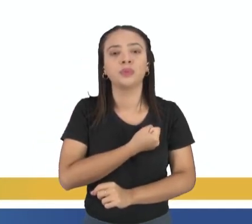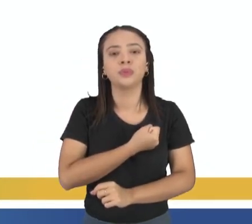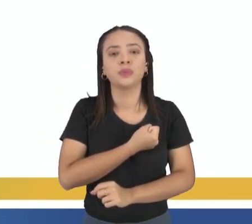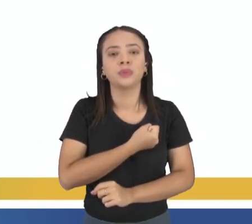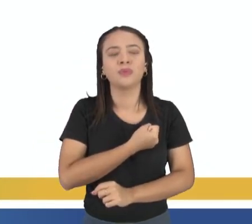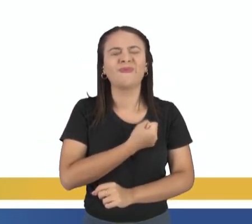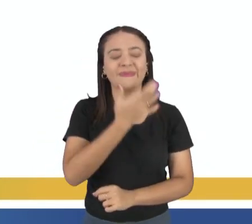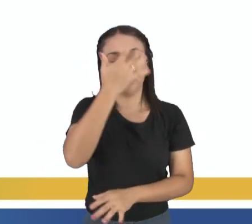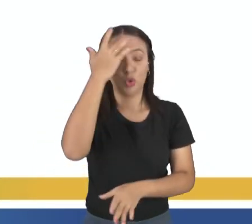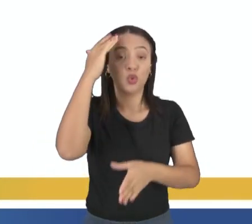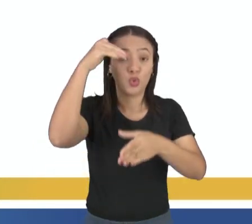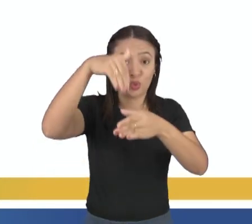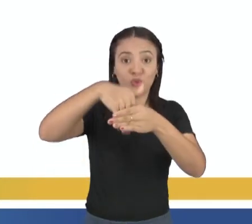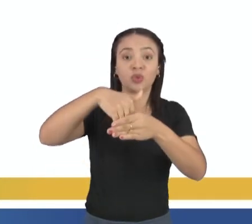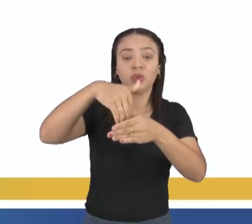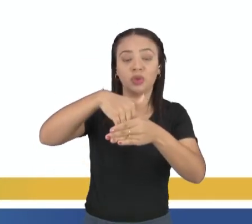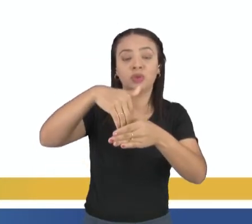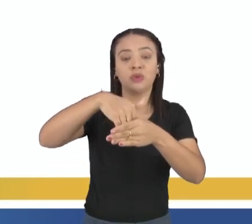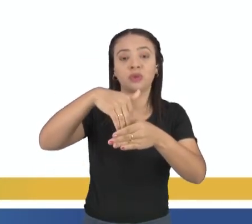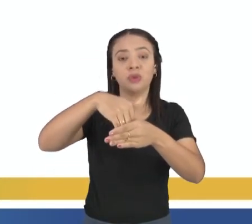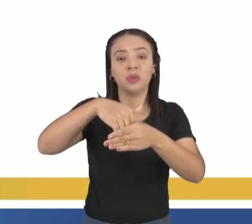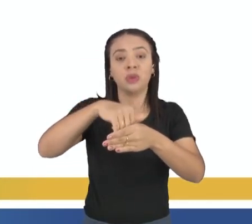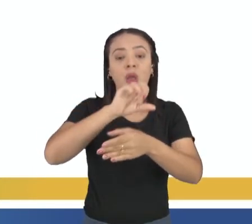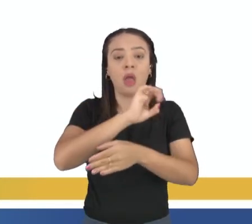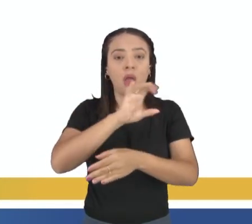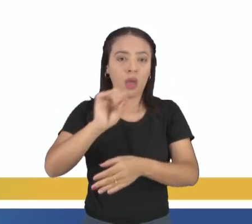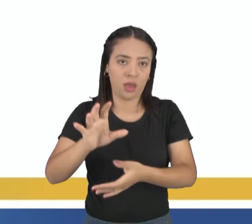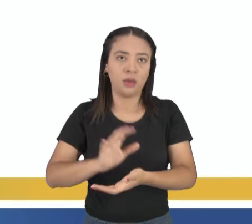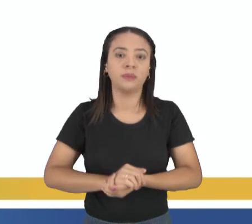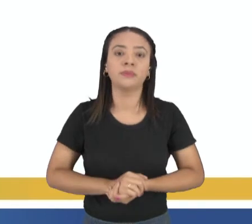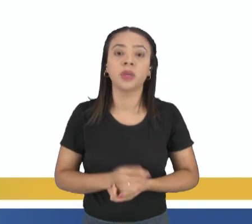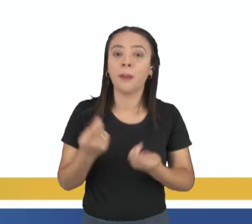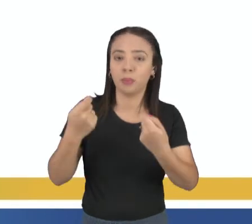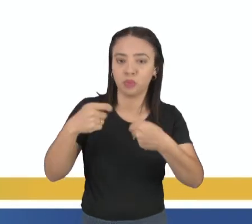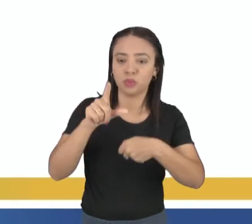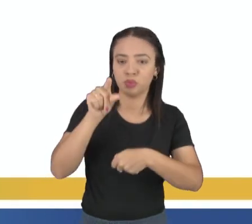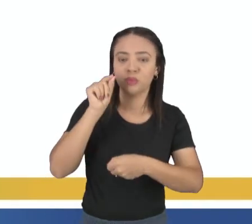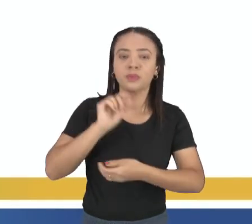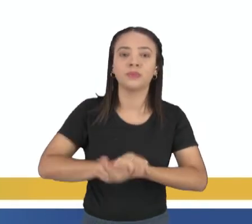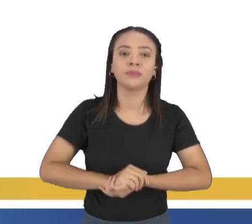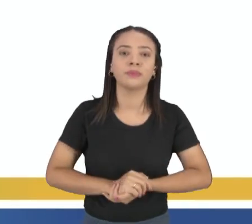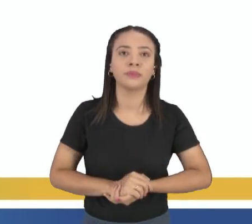de eleitores, né, de cidadãos que votaram em cada opção. Certinho?